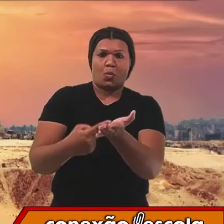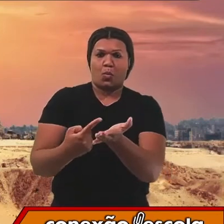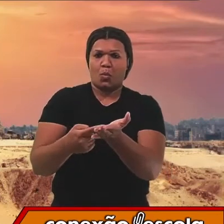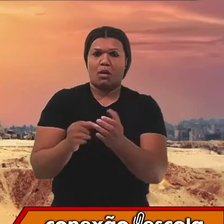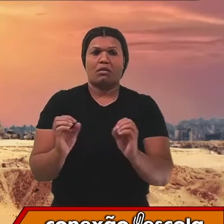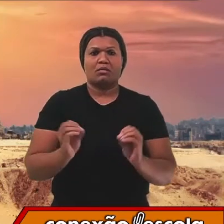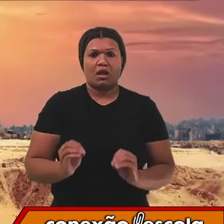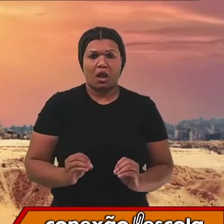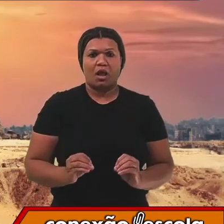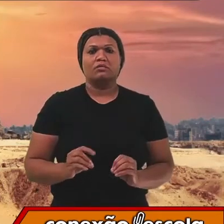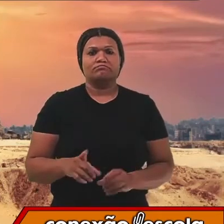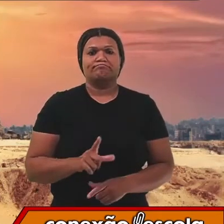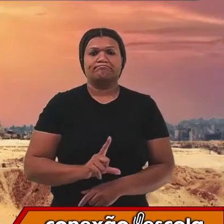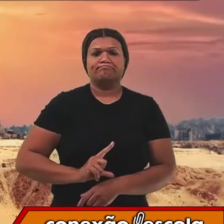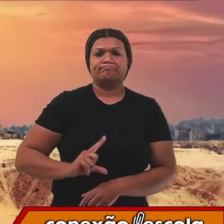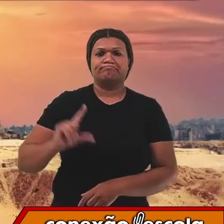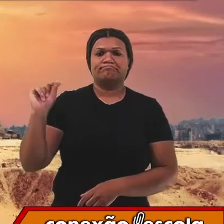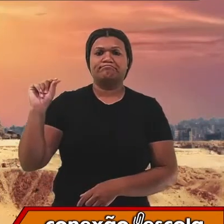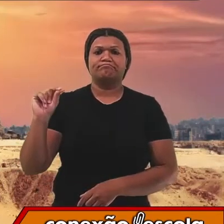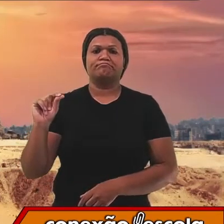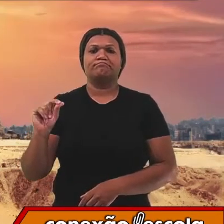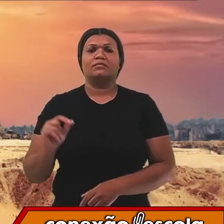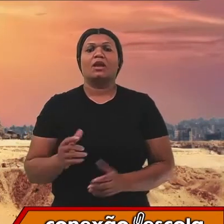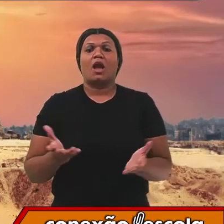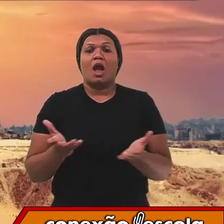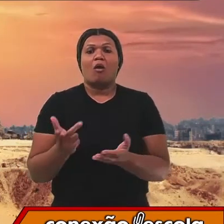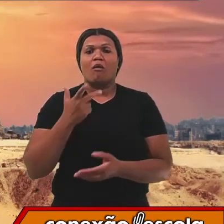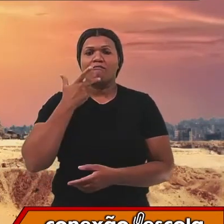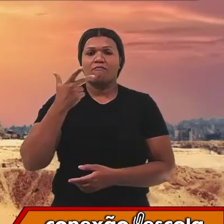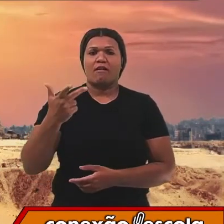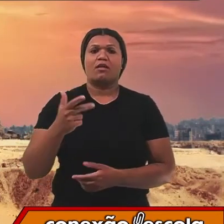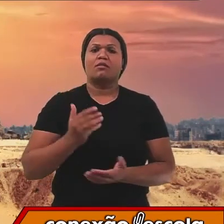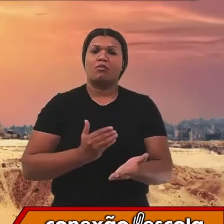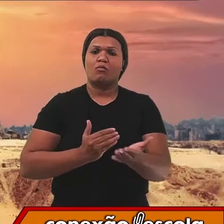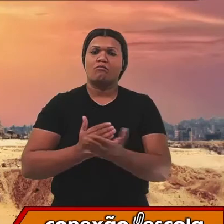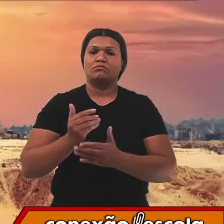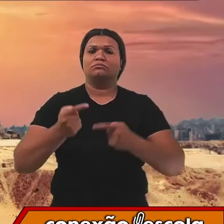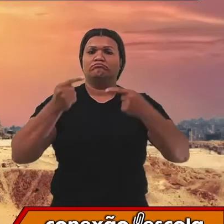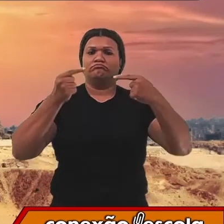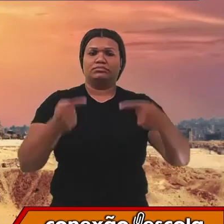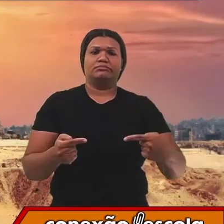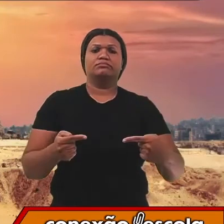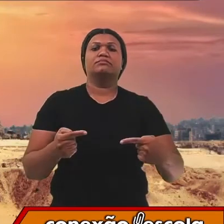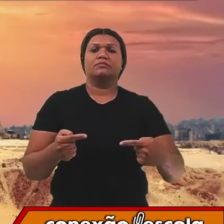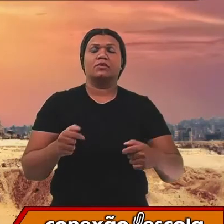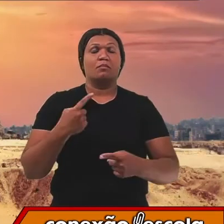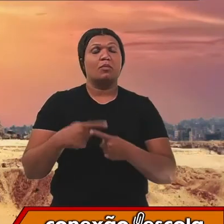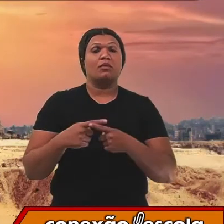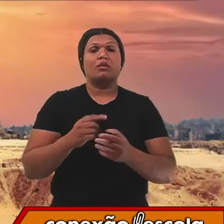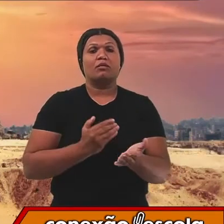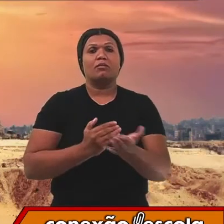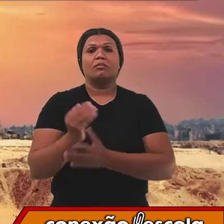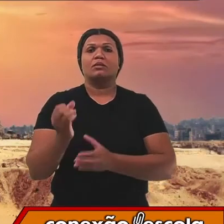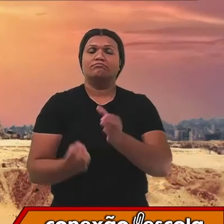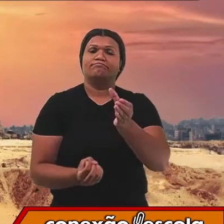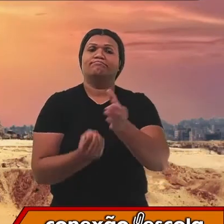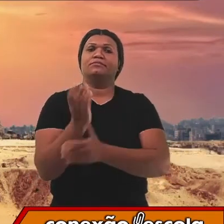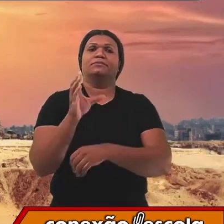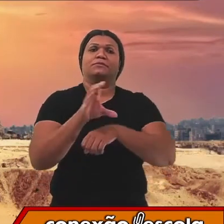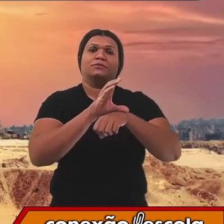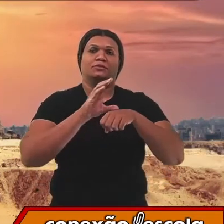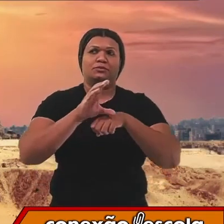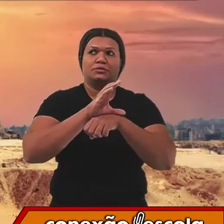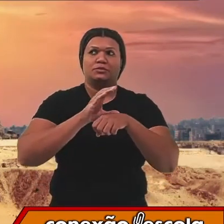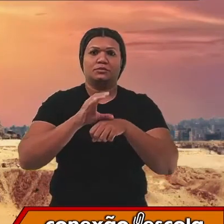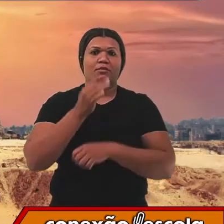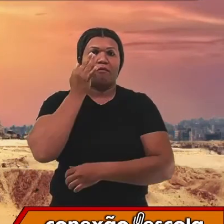se declaram em Assembleia Nacional Constituinte, justamente para fazer o quê? Elaborar uma Constituição